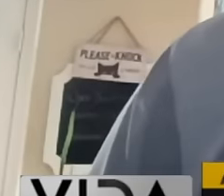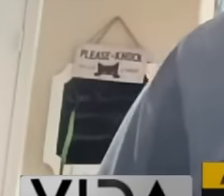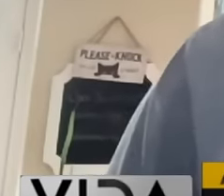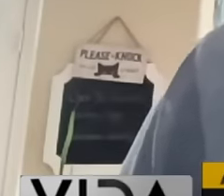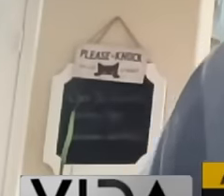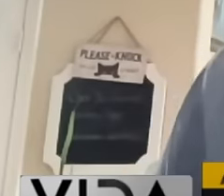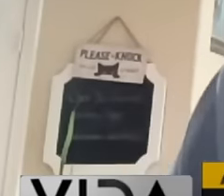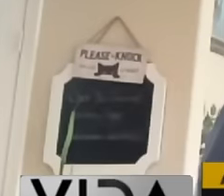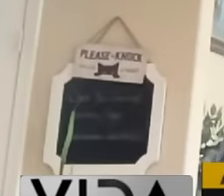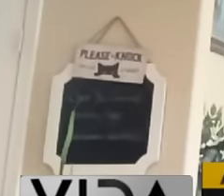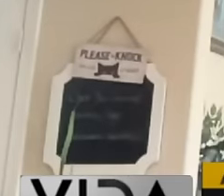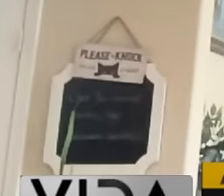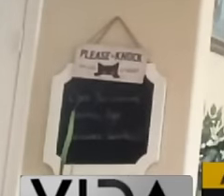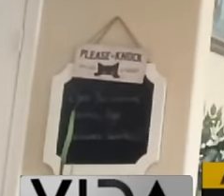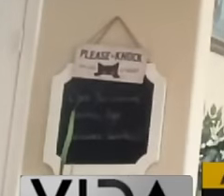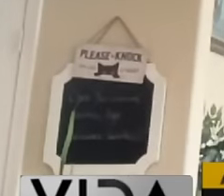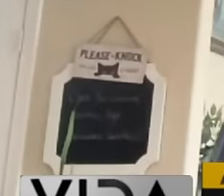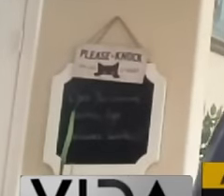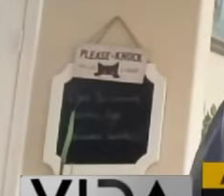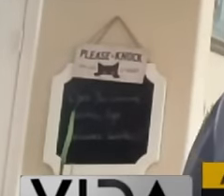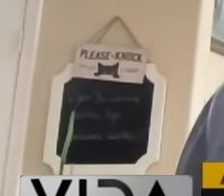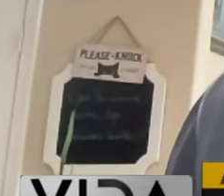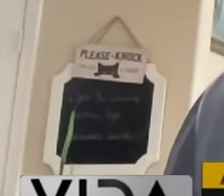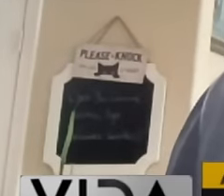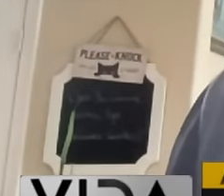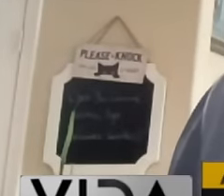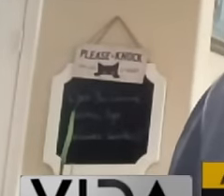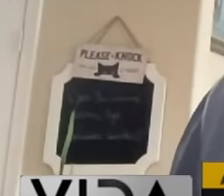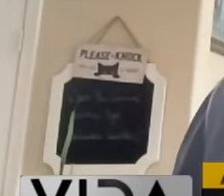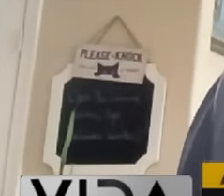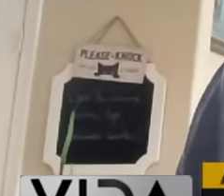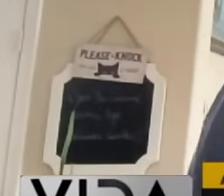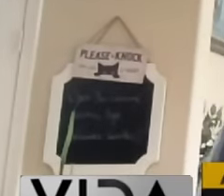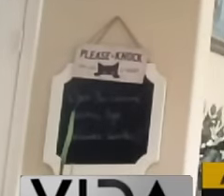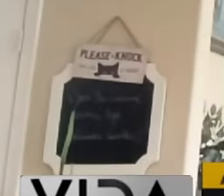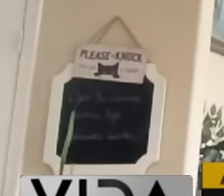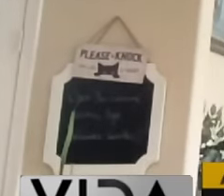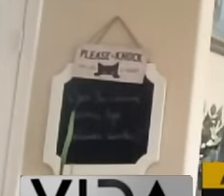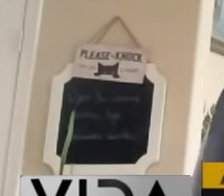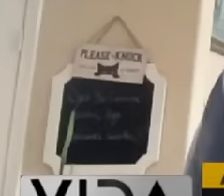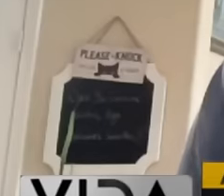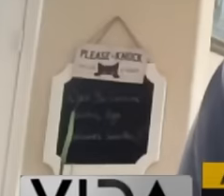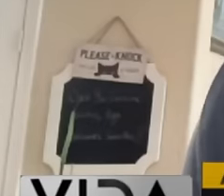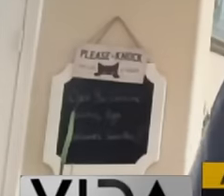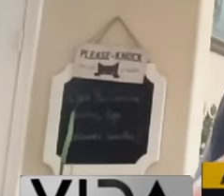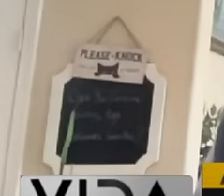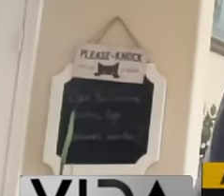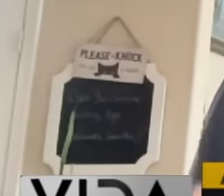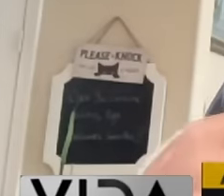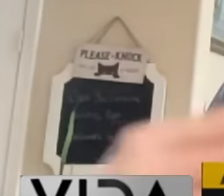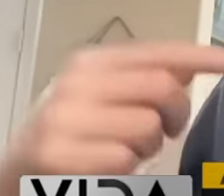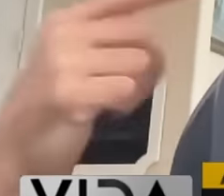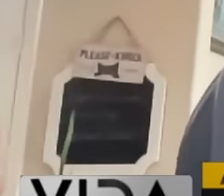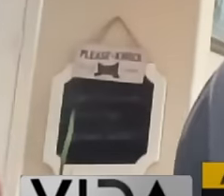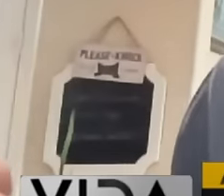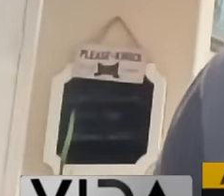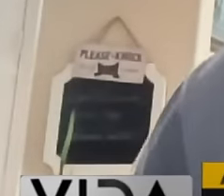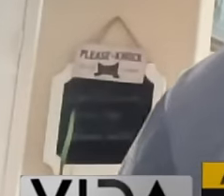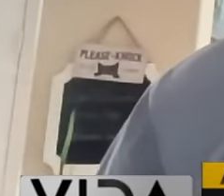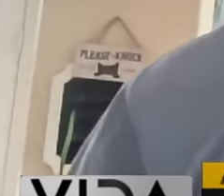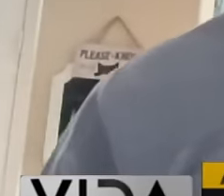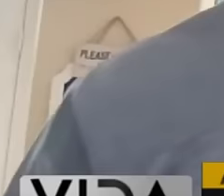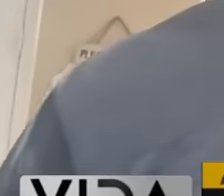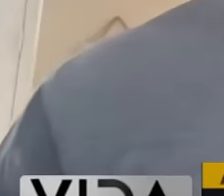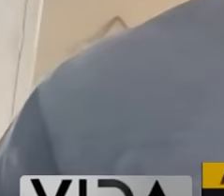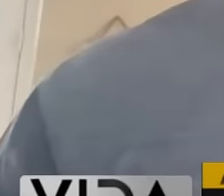tenho coragem de hoje ir ao Brasil? Você tá de sacanagem comigo, né? Você acha que eu tenho uma cor. Cara, tá maluco?